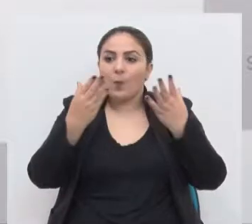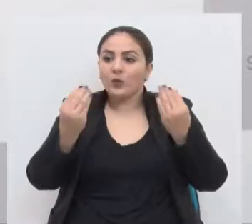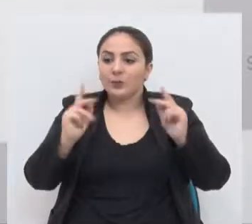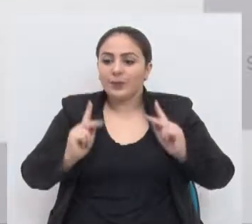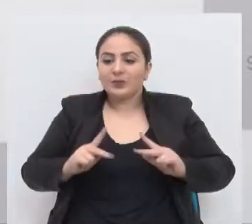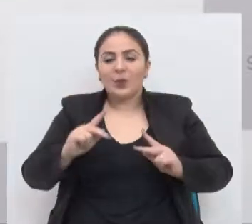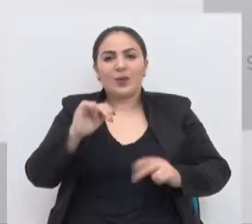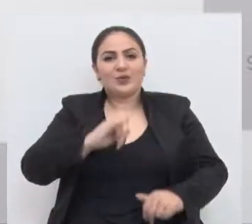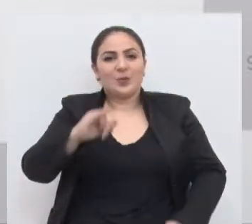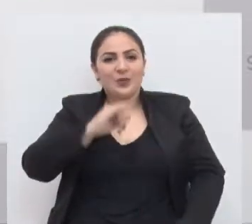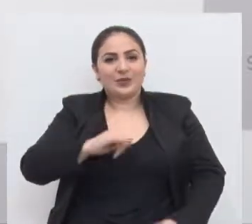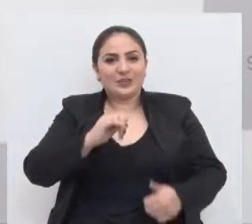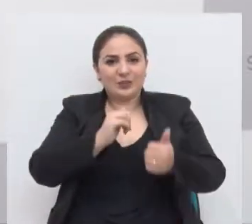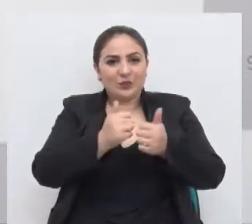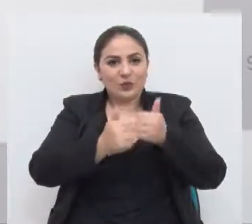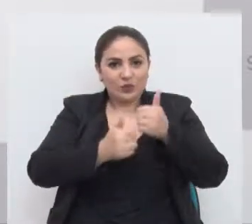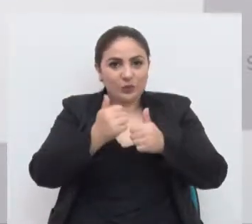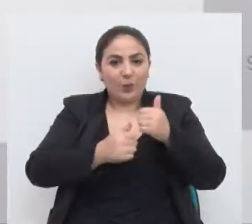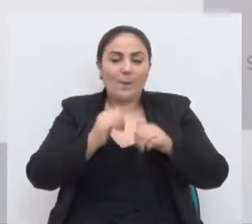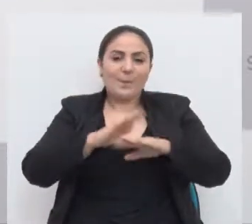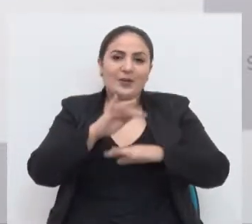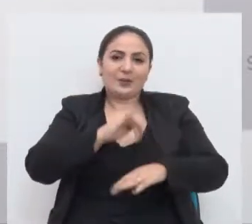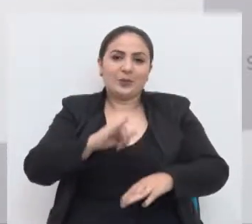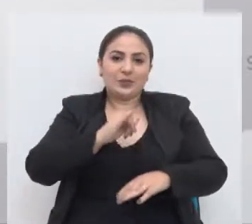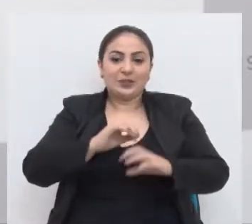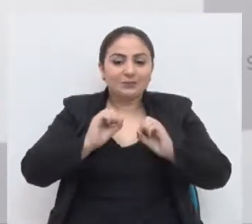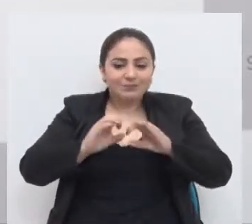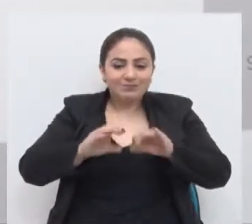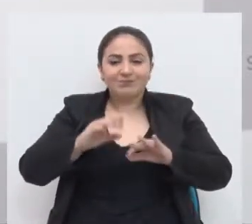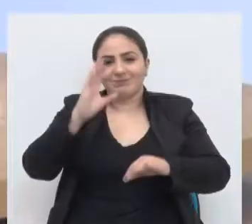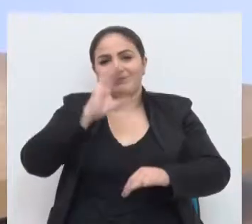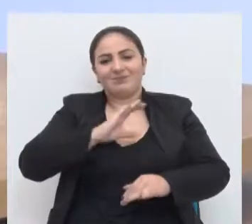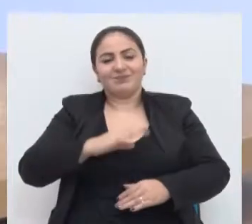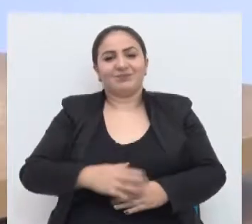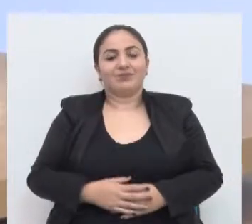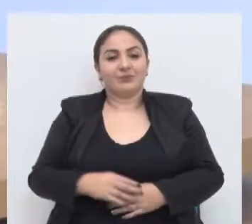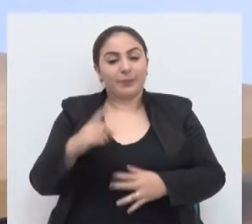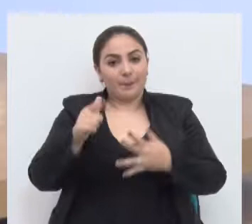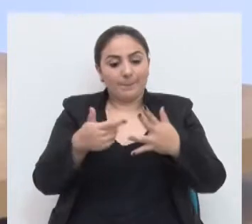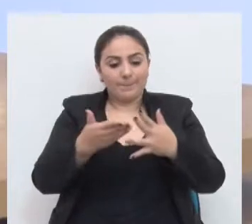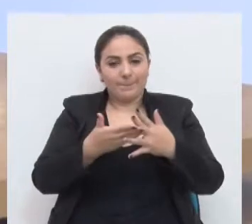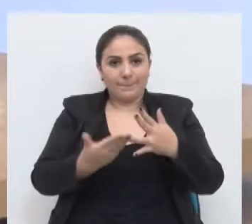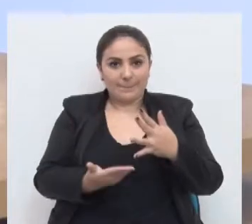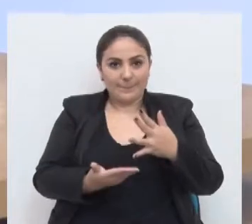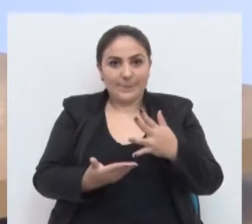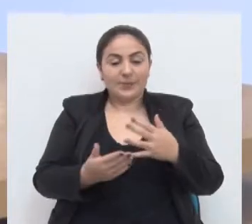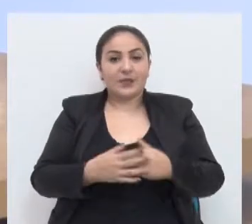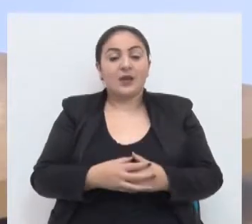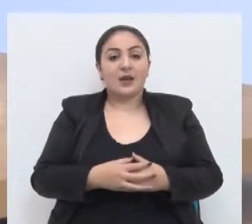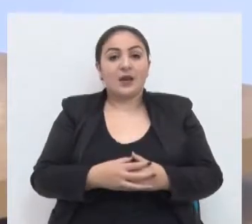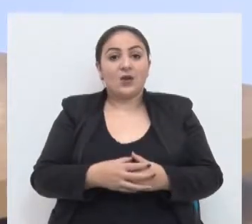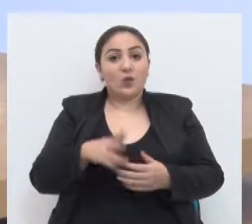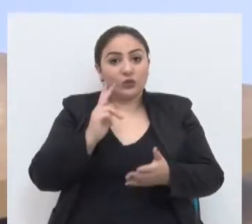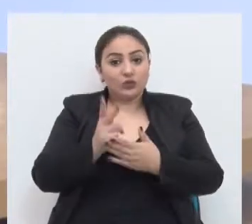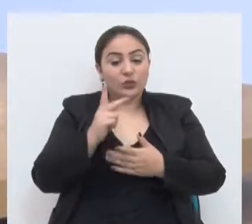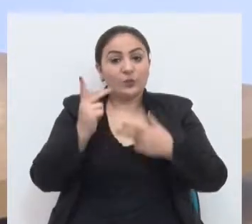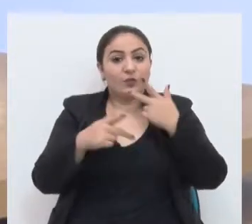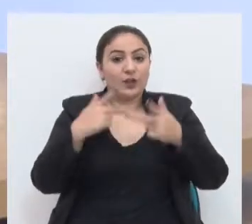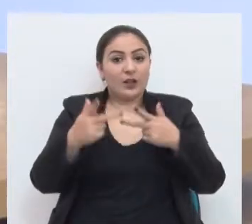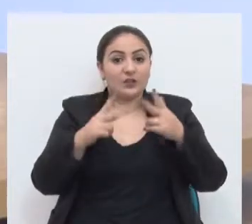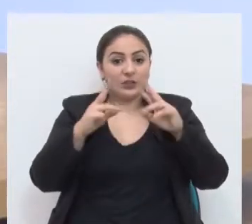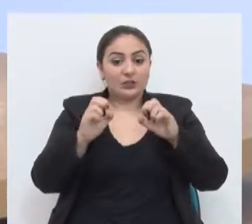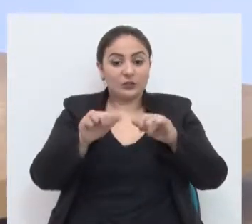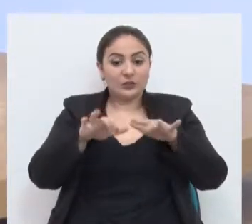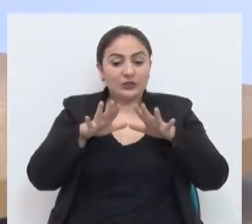bastante atletas e, que é mais importante, formando cidadãos. E no próximo bloco nós continuamos repercutindo